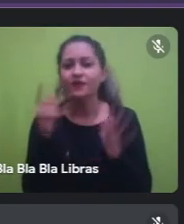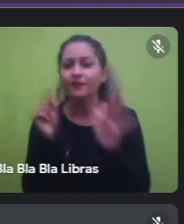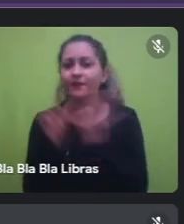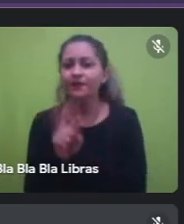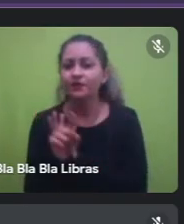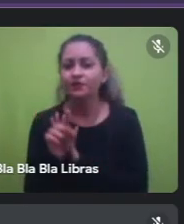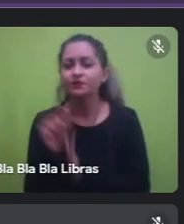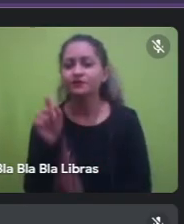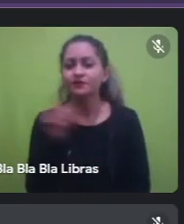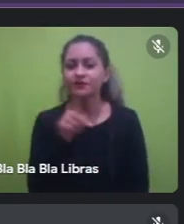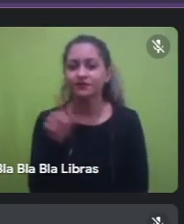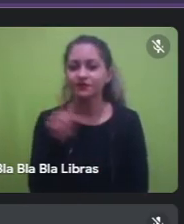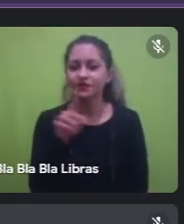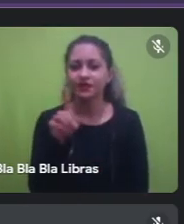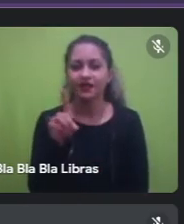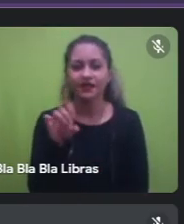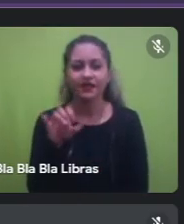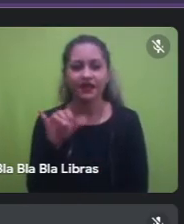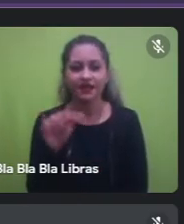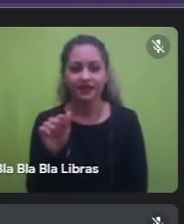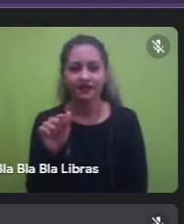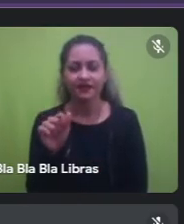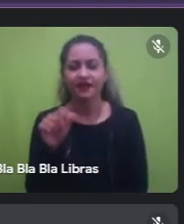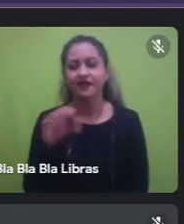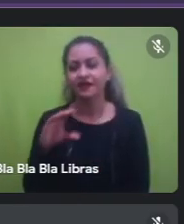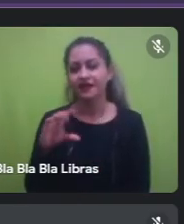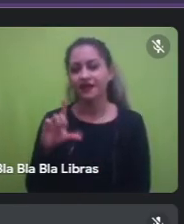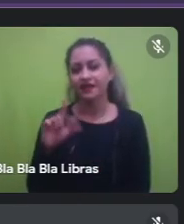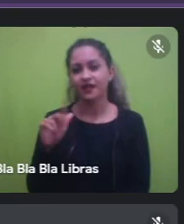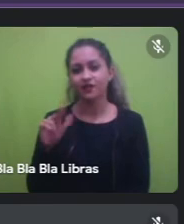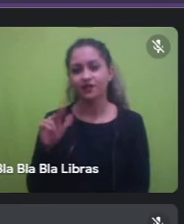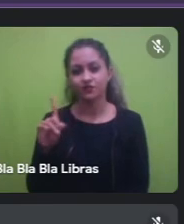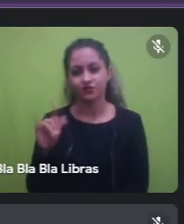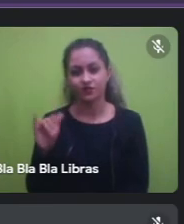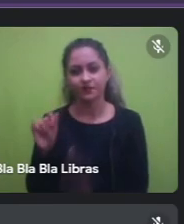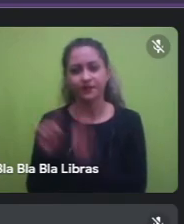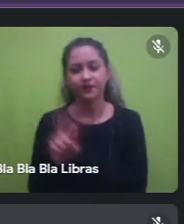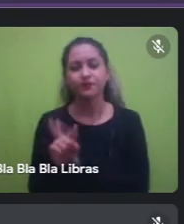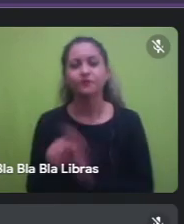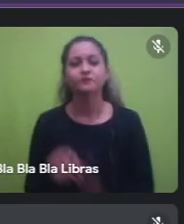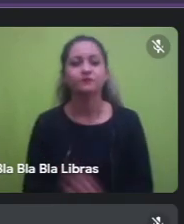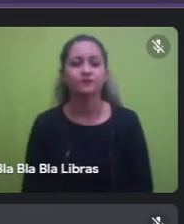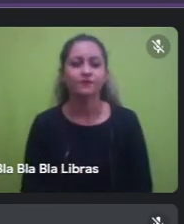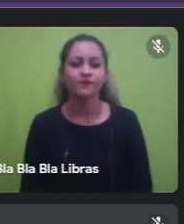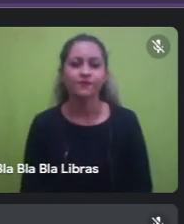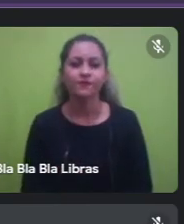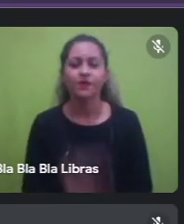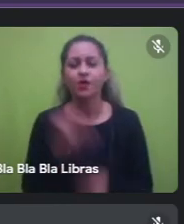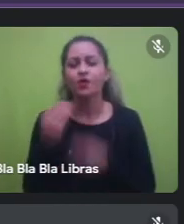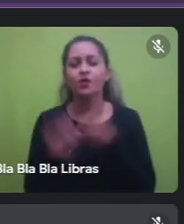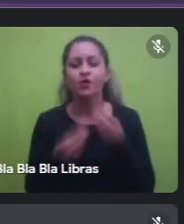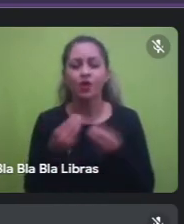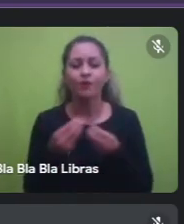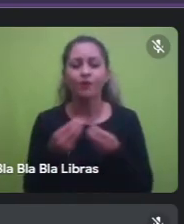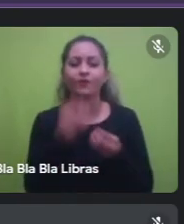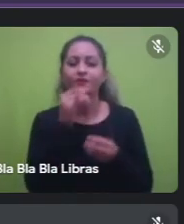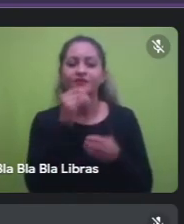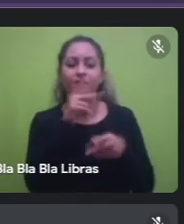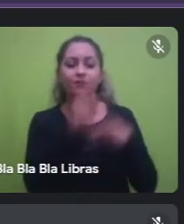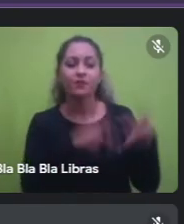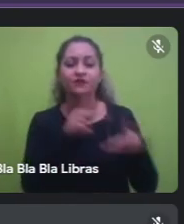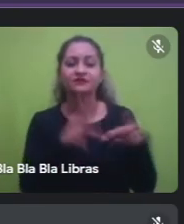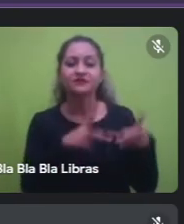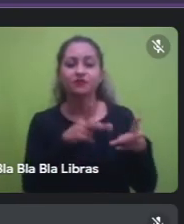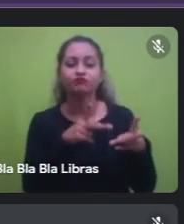aqui, professora Deia, foi até Cláudia que colocou. Como falar à população local do risco